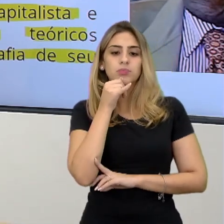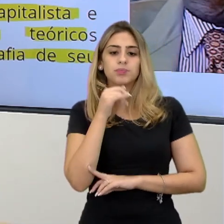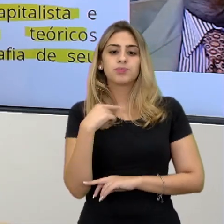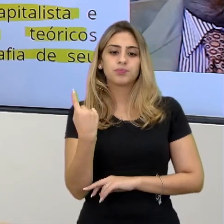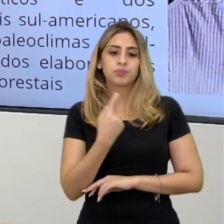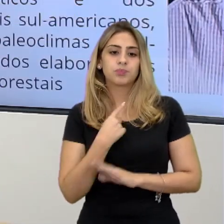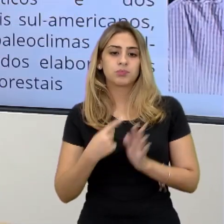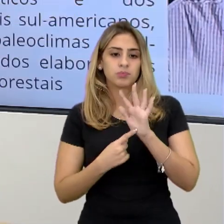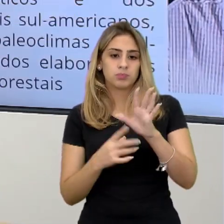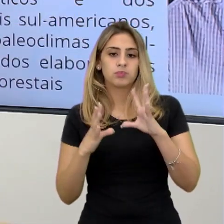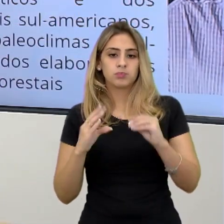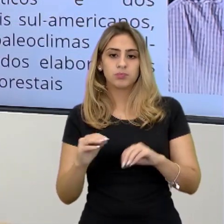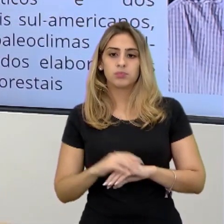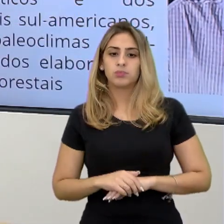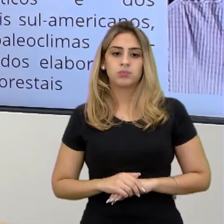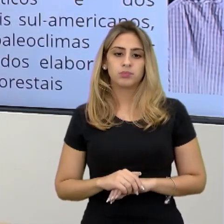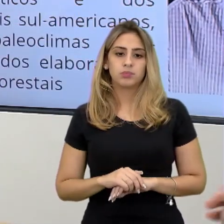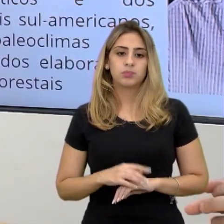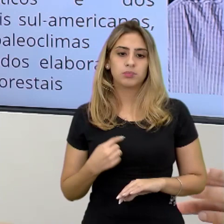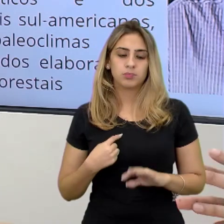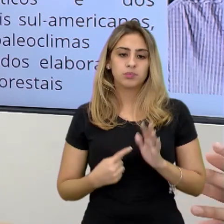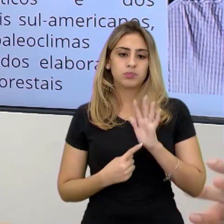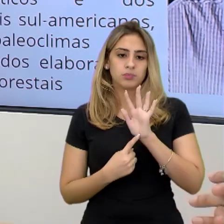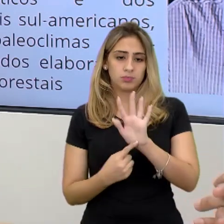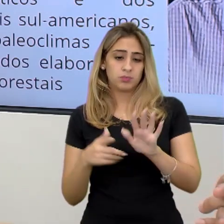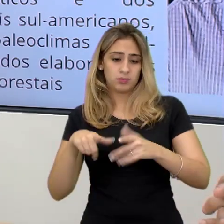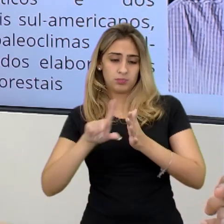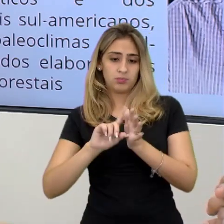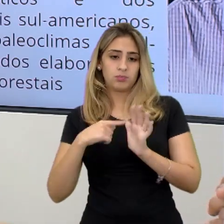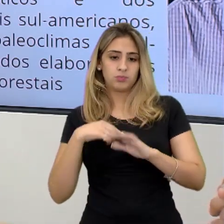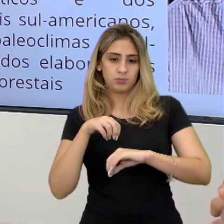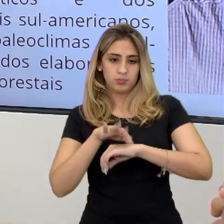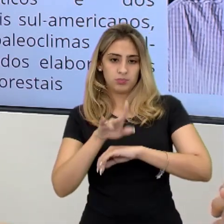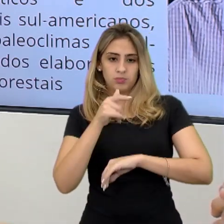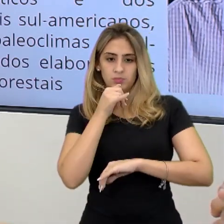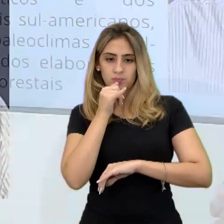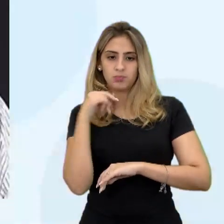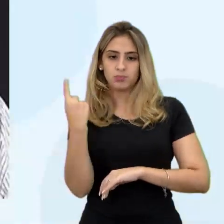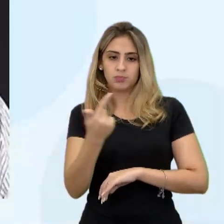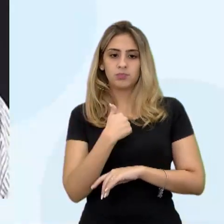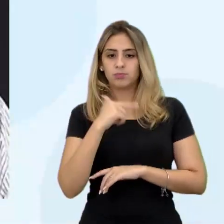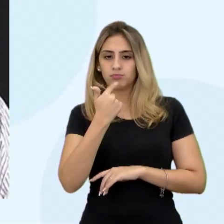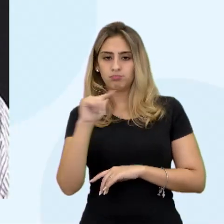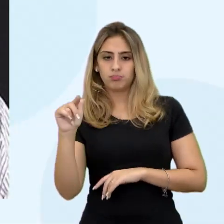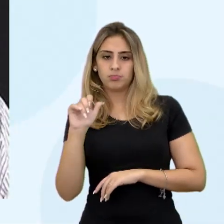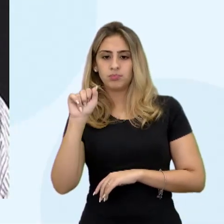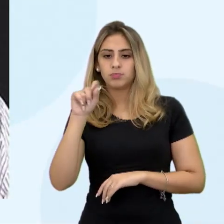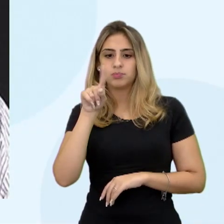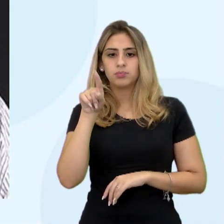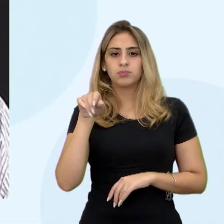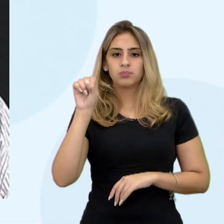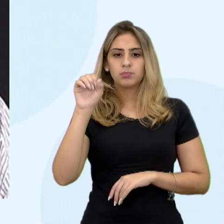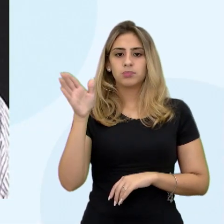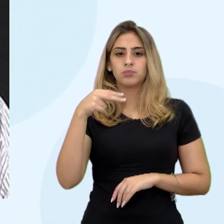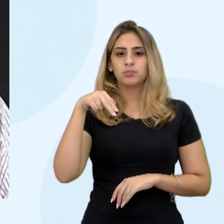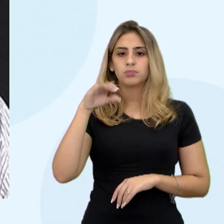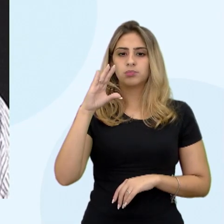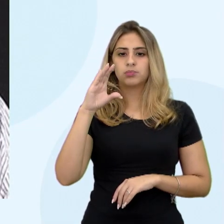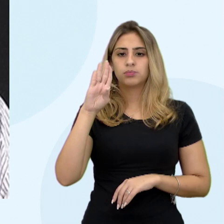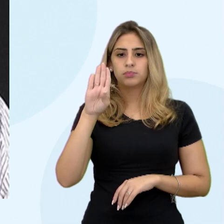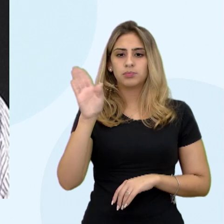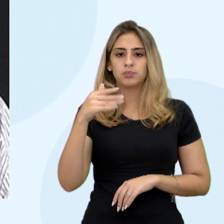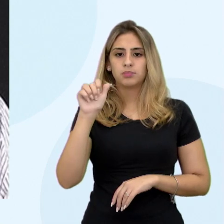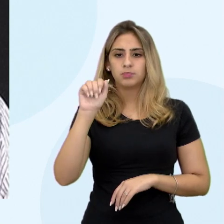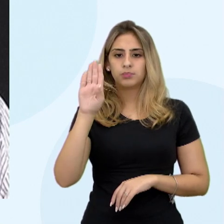gente já apresentou todos? Não. Então, antes de dar o exemplo, vamos para o Aziz Nassib Saber. Pode